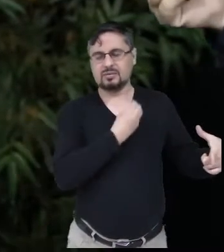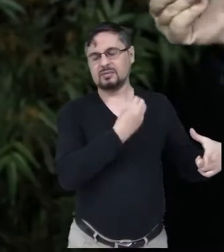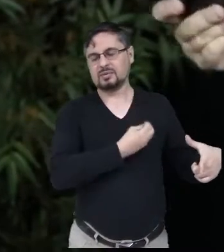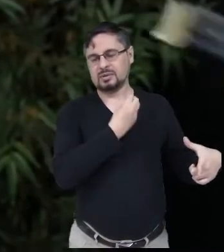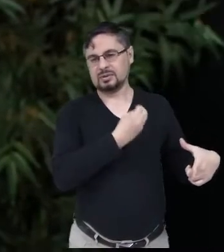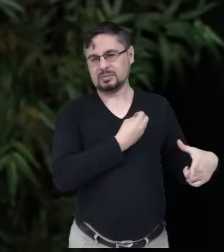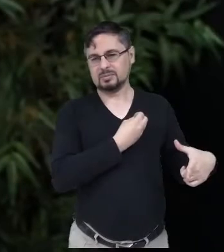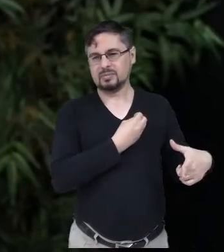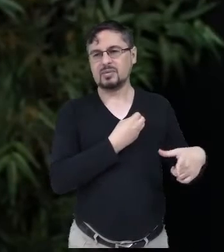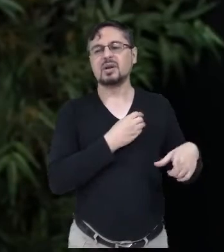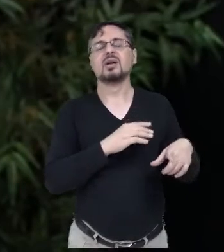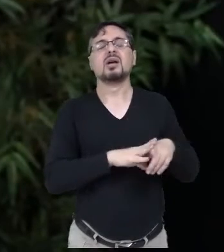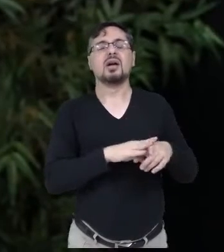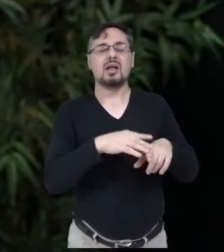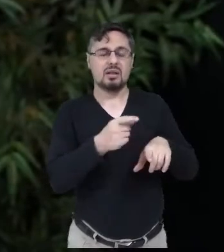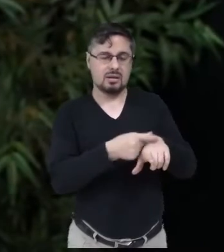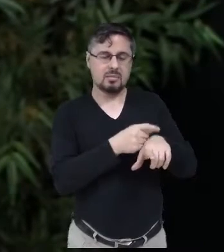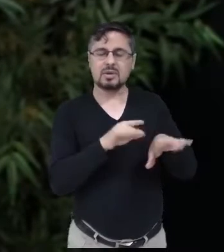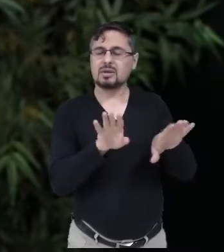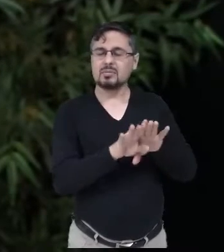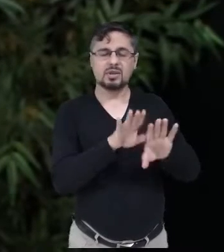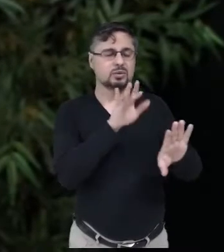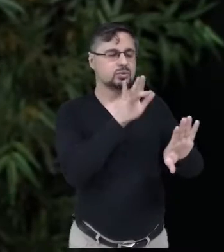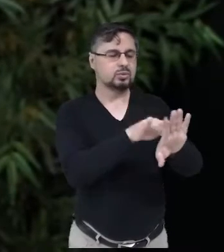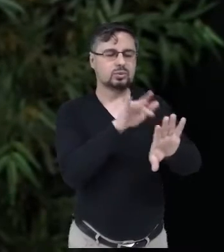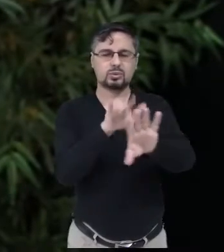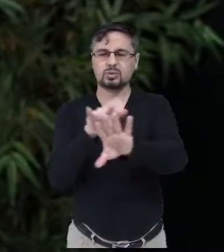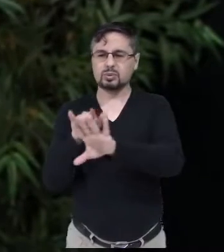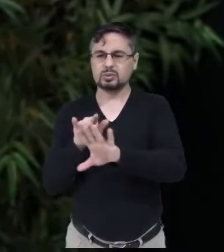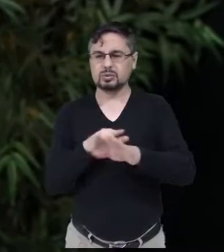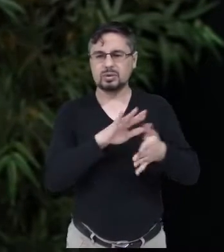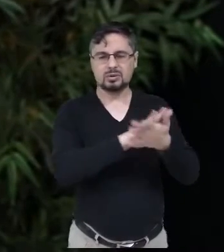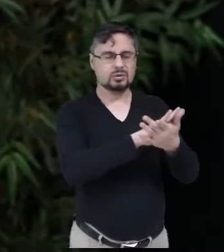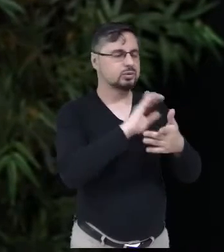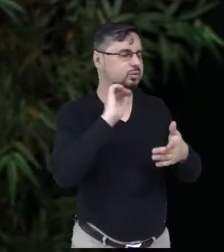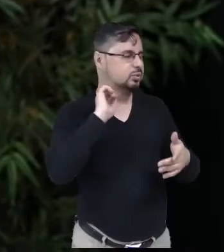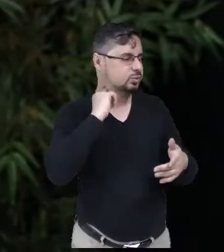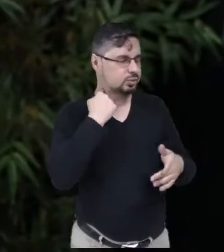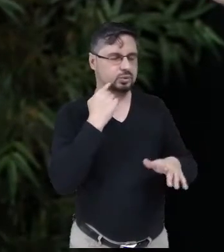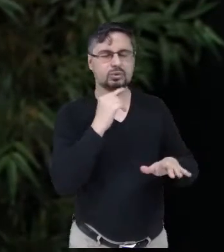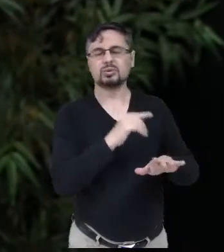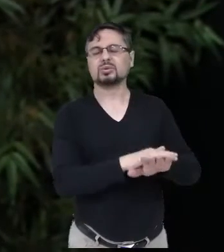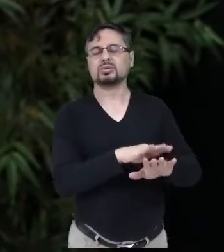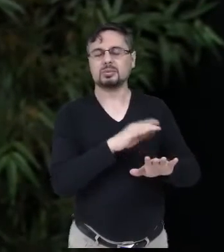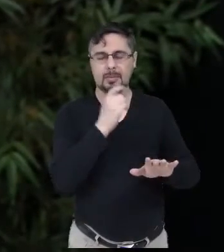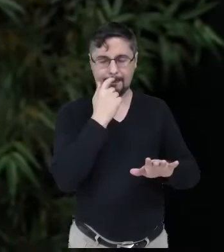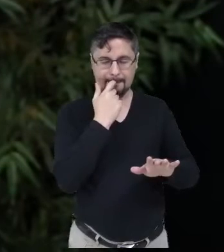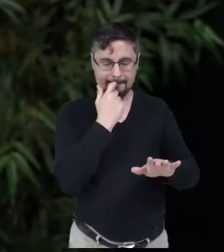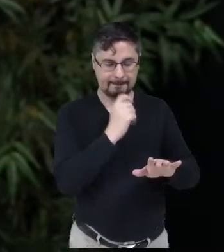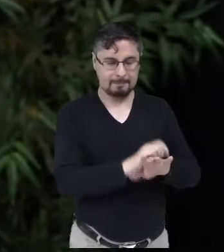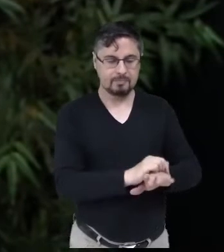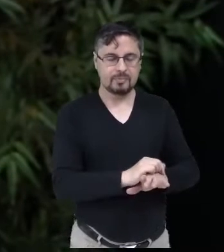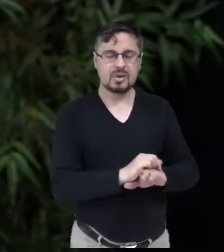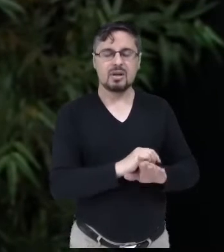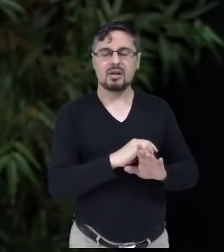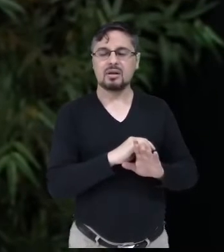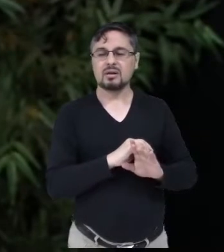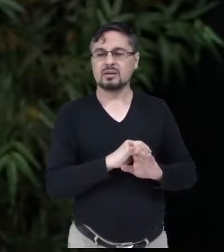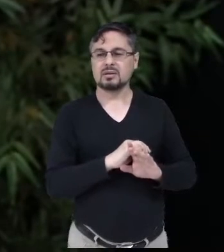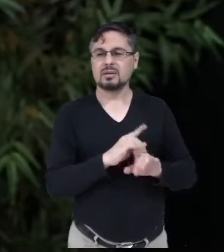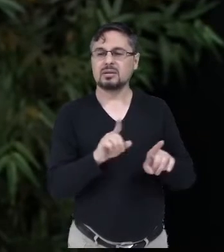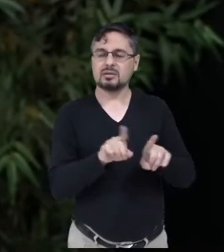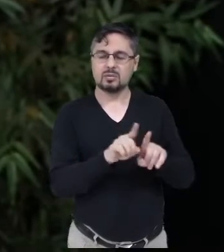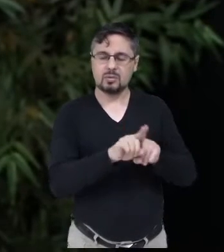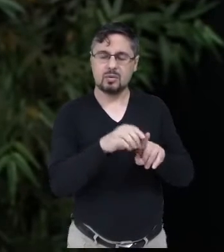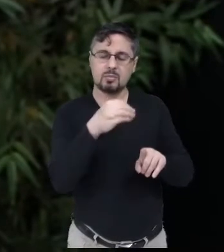A lepra também contamina tudo que toca. Capítulo 13, versículo 44 ao 46 de Levítico vai dizer exatamente assim. Então, é